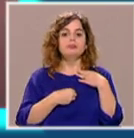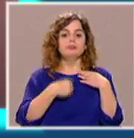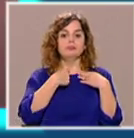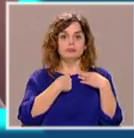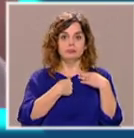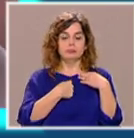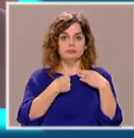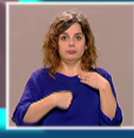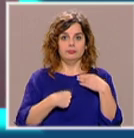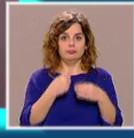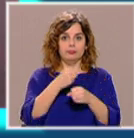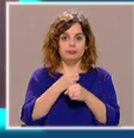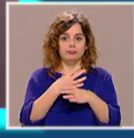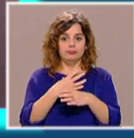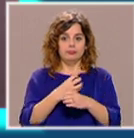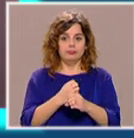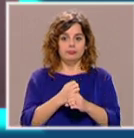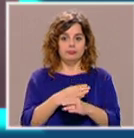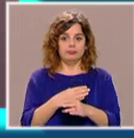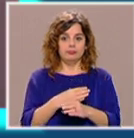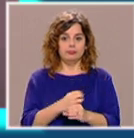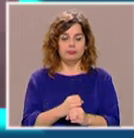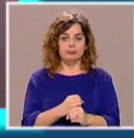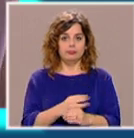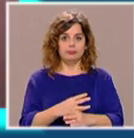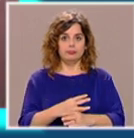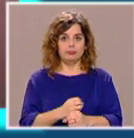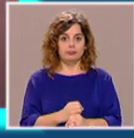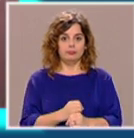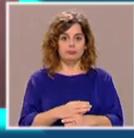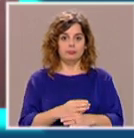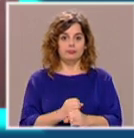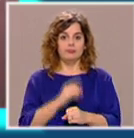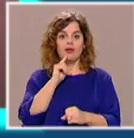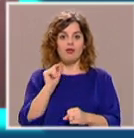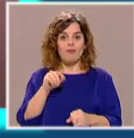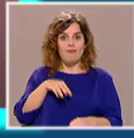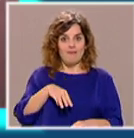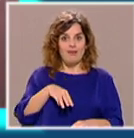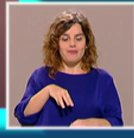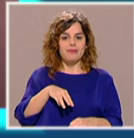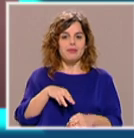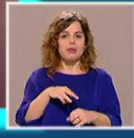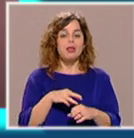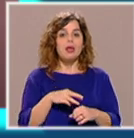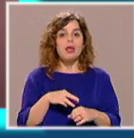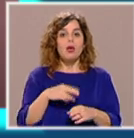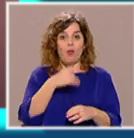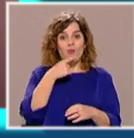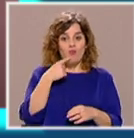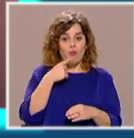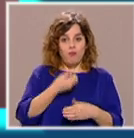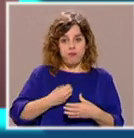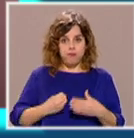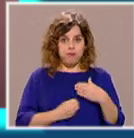esófago, através de contrações e distensões das suas paredes, movimentos peristálticos, o bolo alimentar é conduzido até